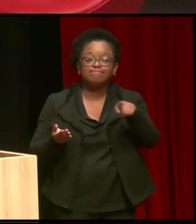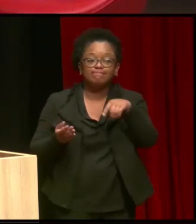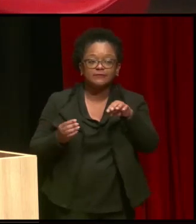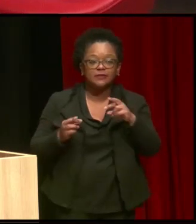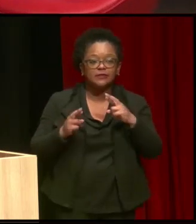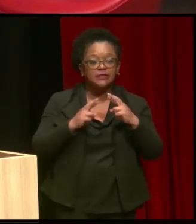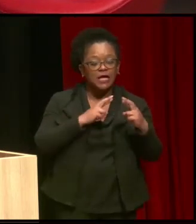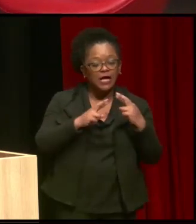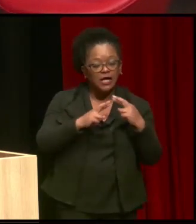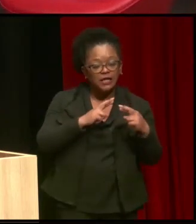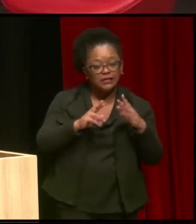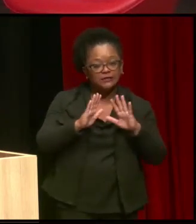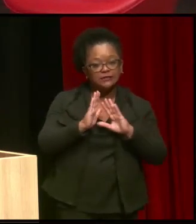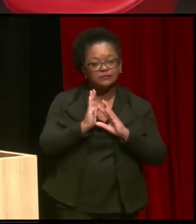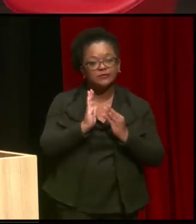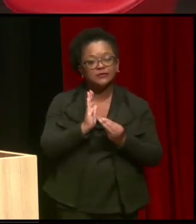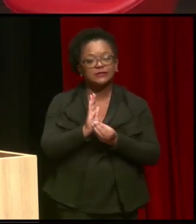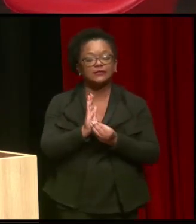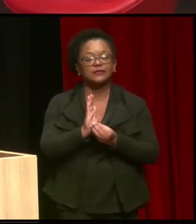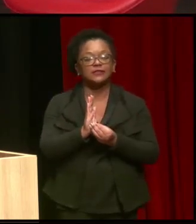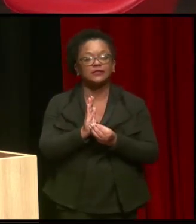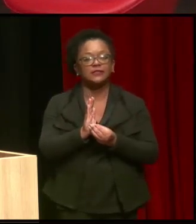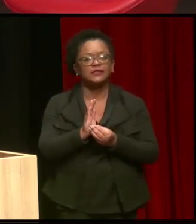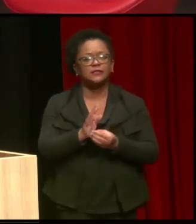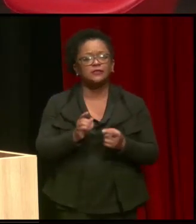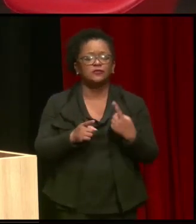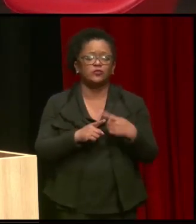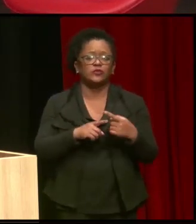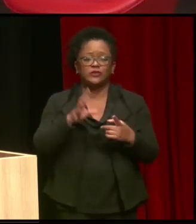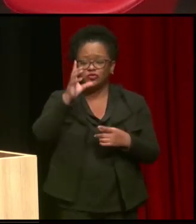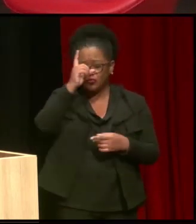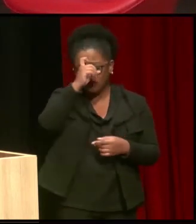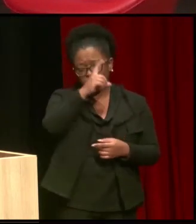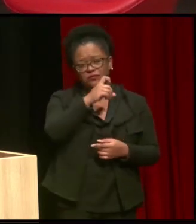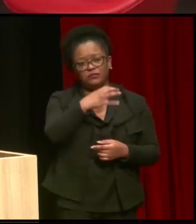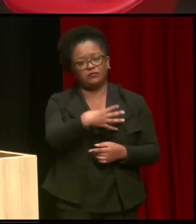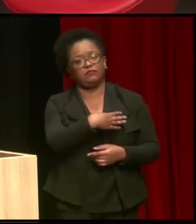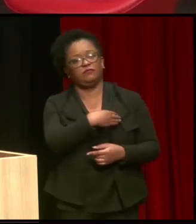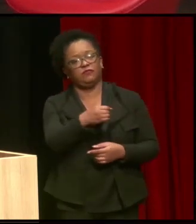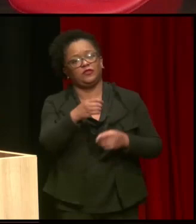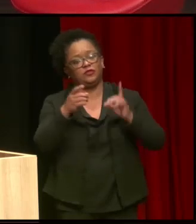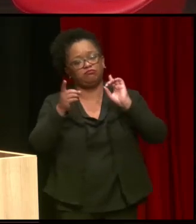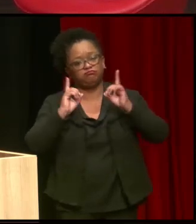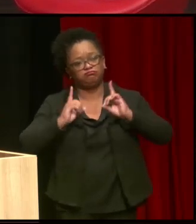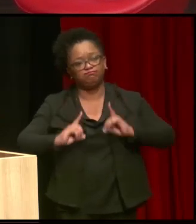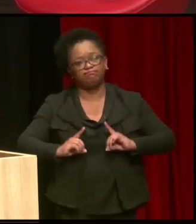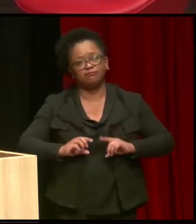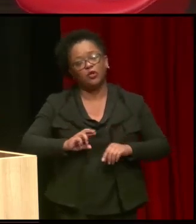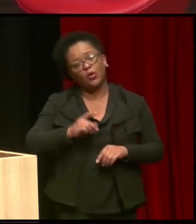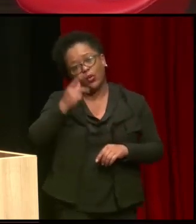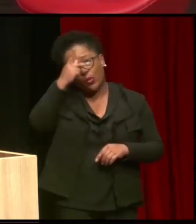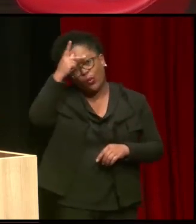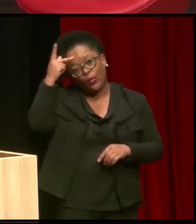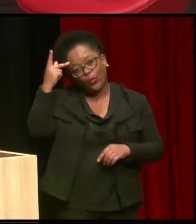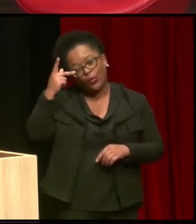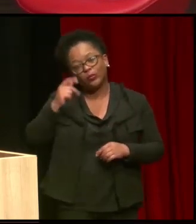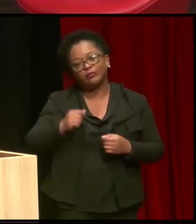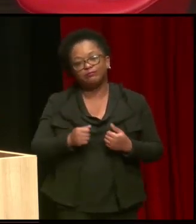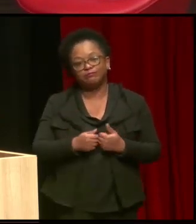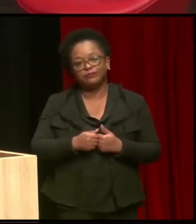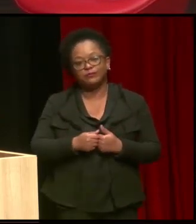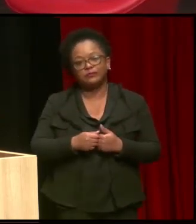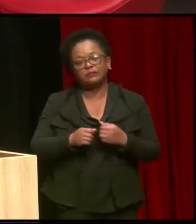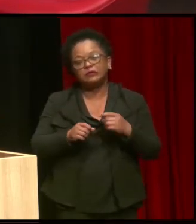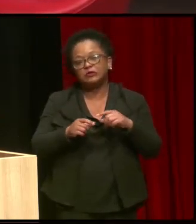complicado a vida de uma família que tem um filho com deficiência ou uma pessoa que ficou deficiente. Aqui temos uma outra